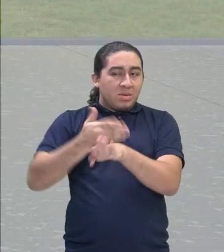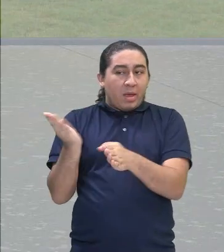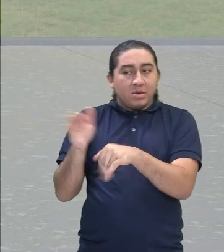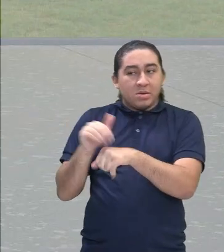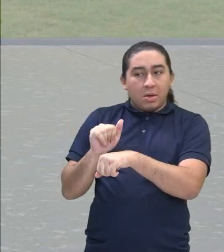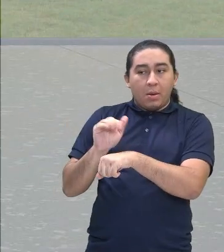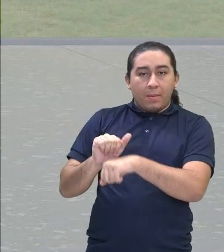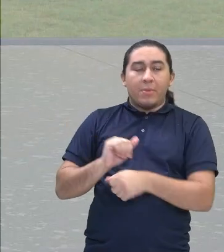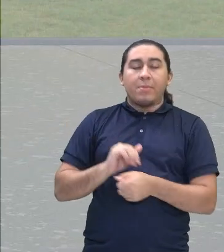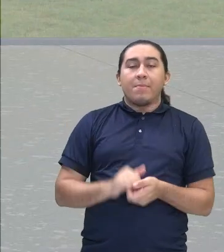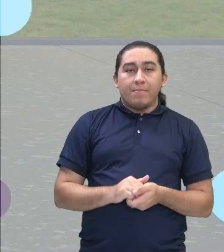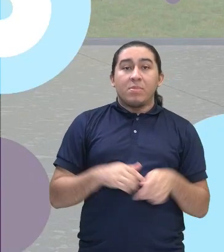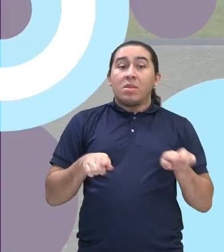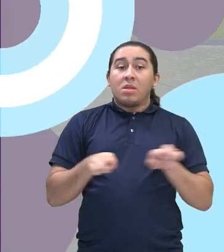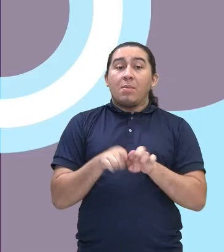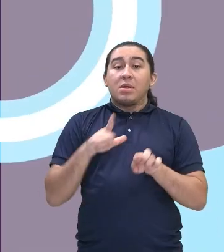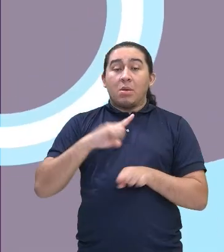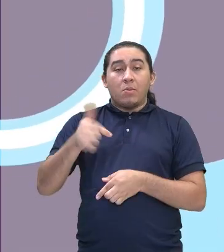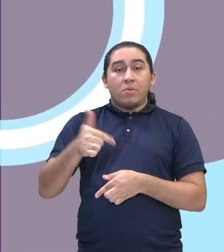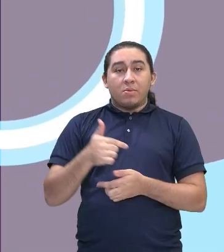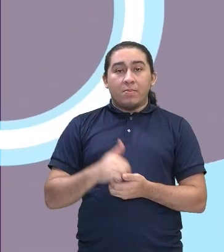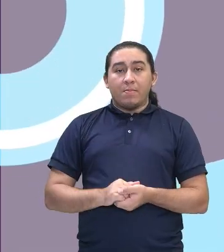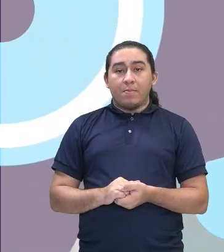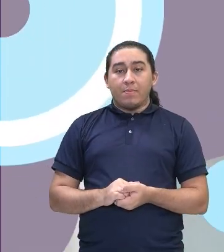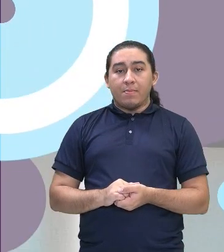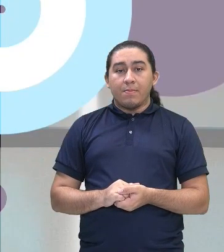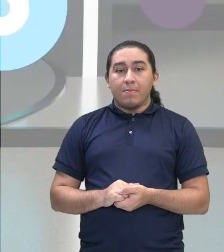também a arte digital.